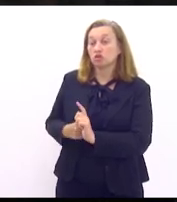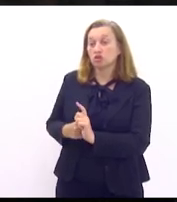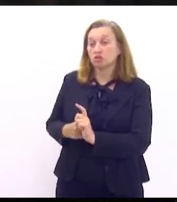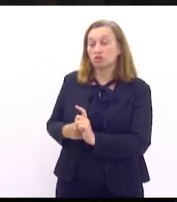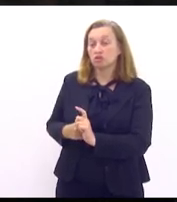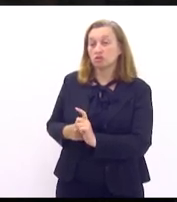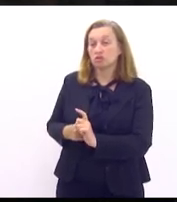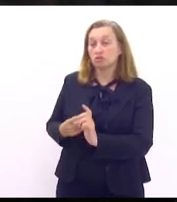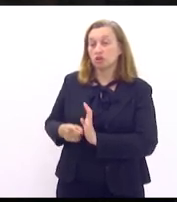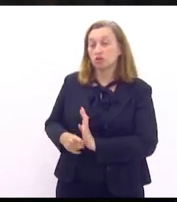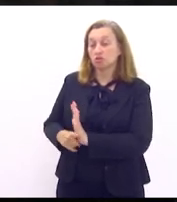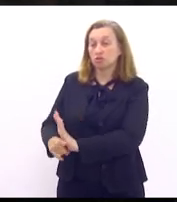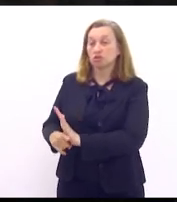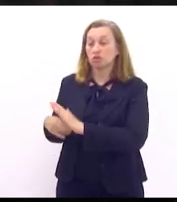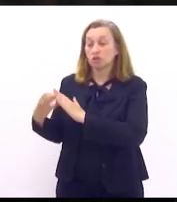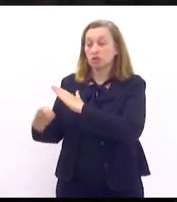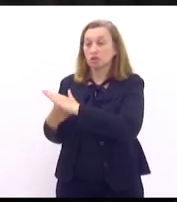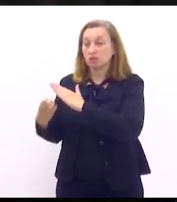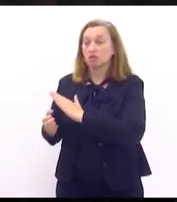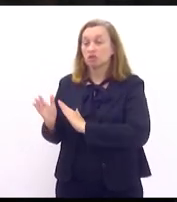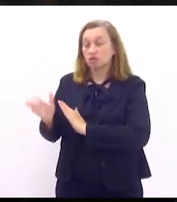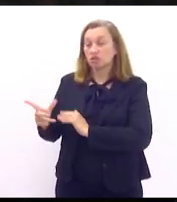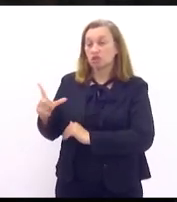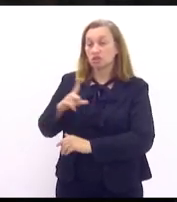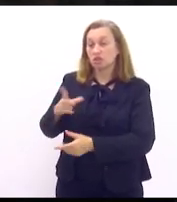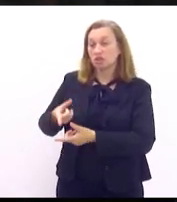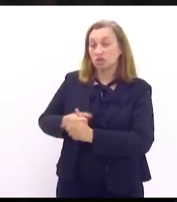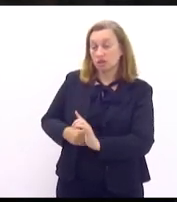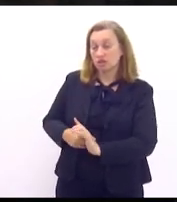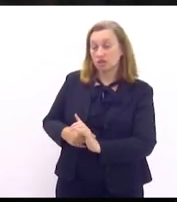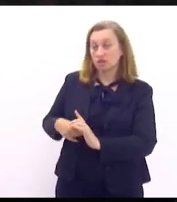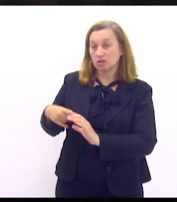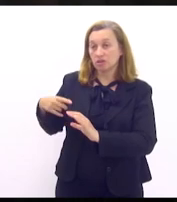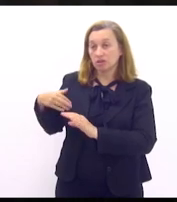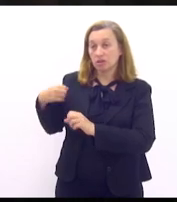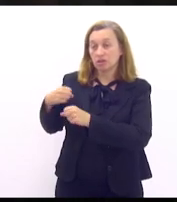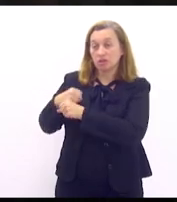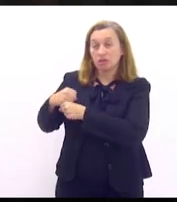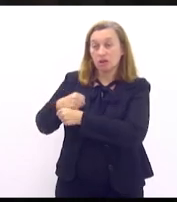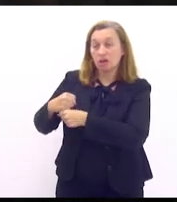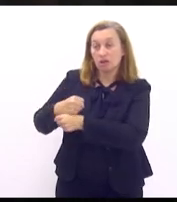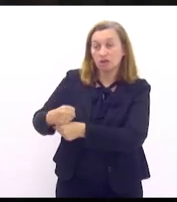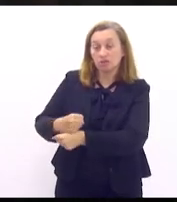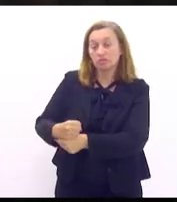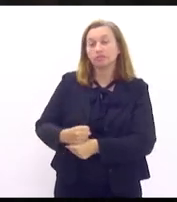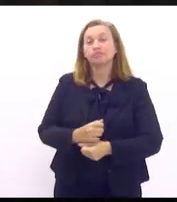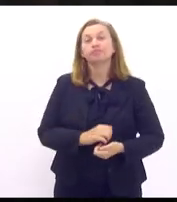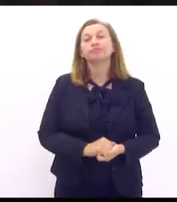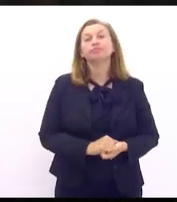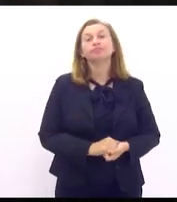aquelas empresas que já eram devedoras. E digo isso